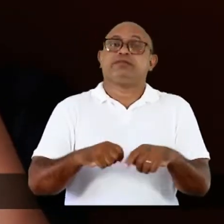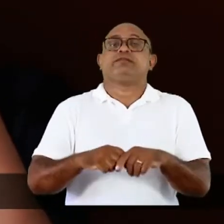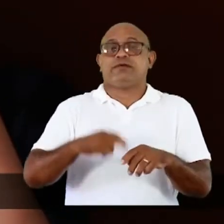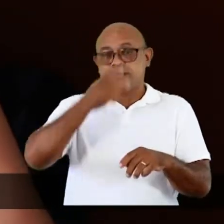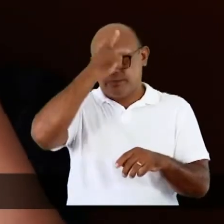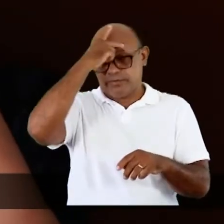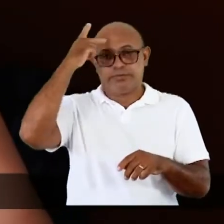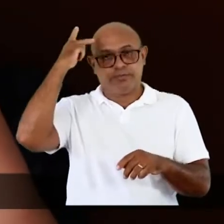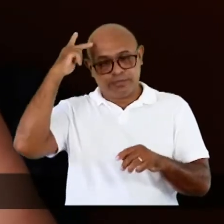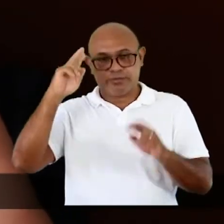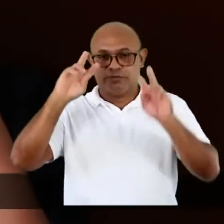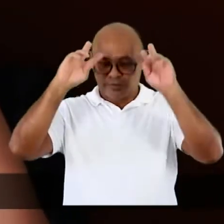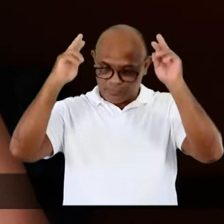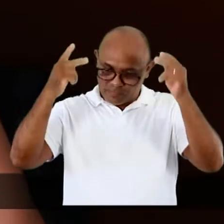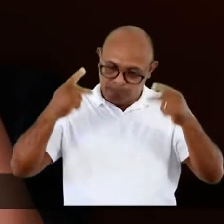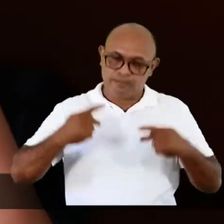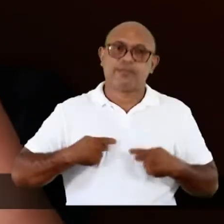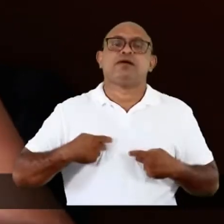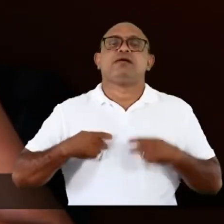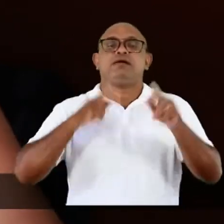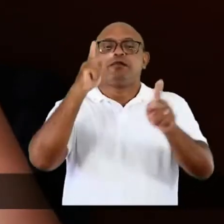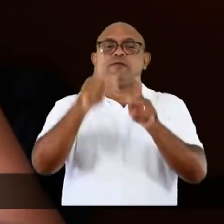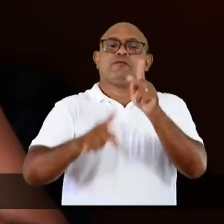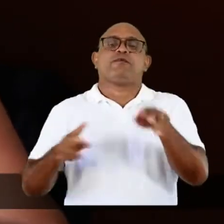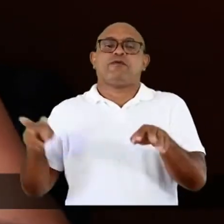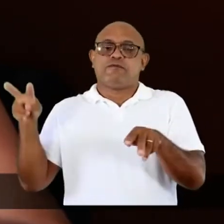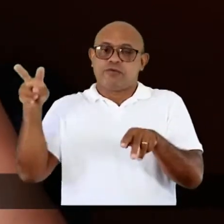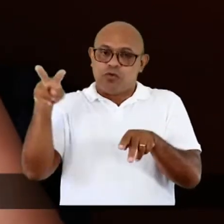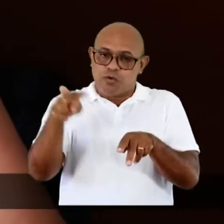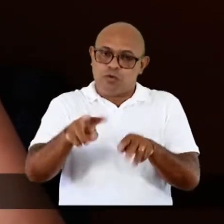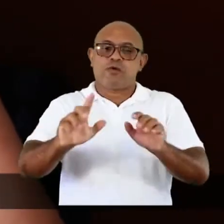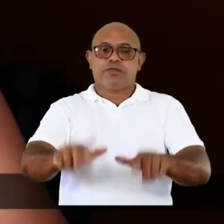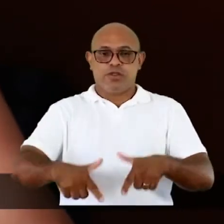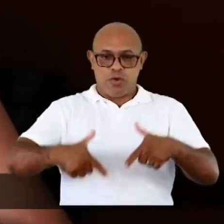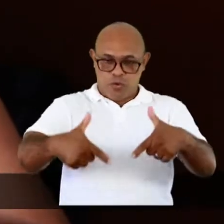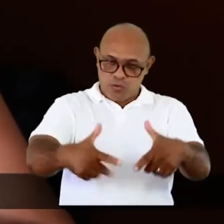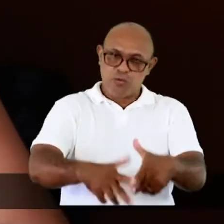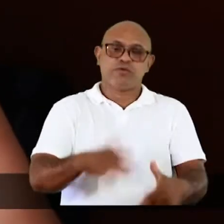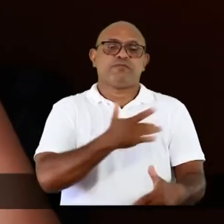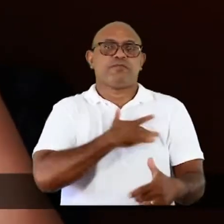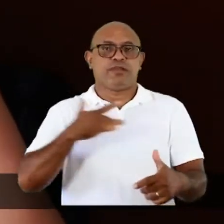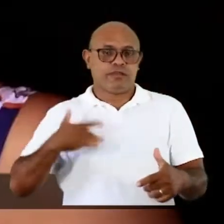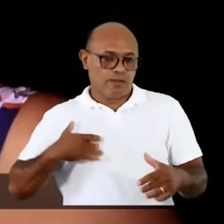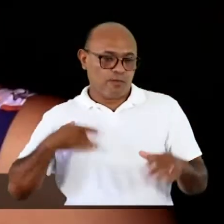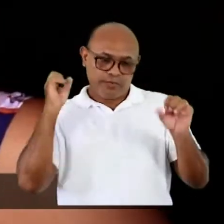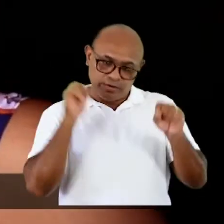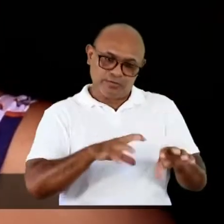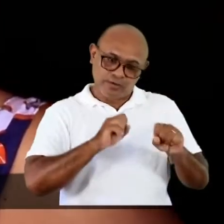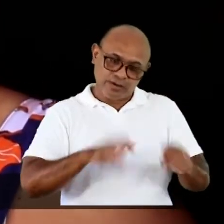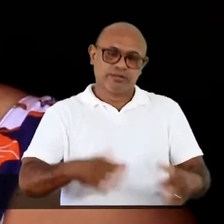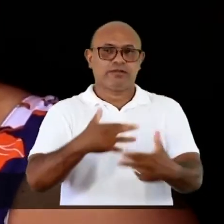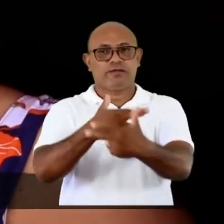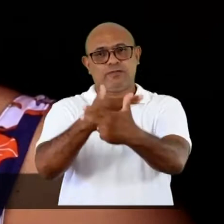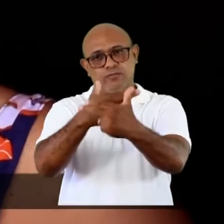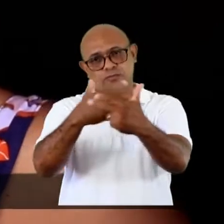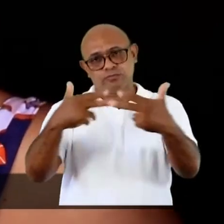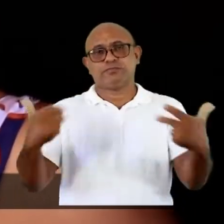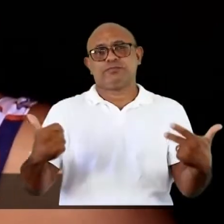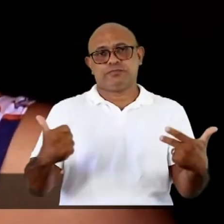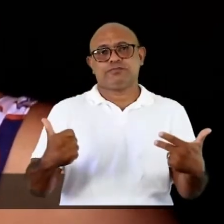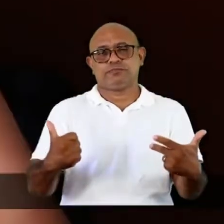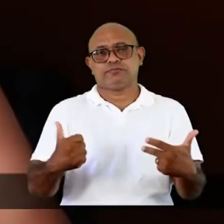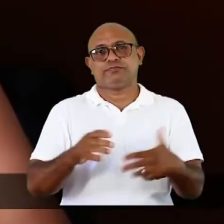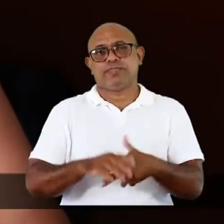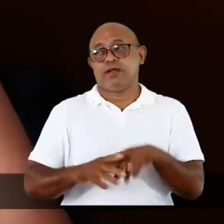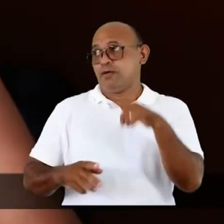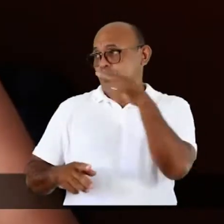é disso, pessoas humanas, pessoas que olhem para o pobre, para a saúde, educação, entre outros